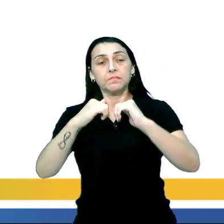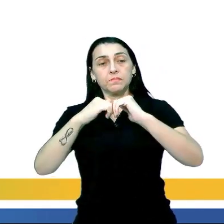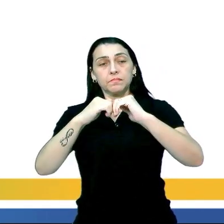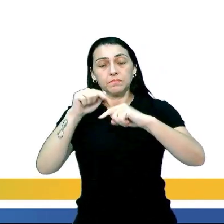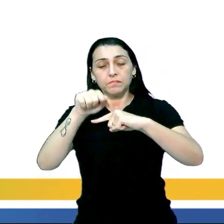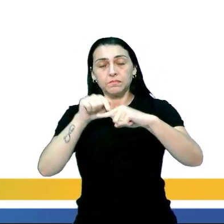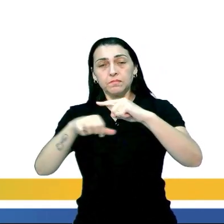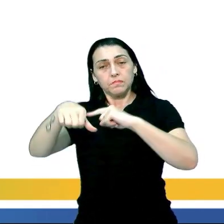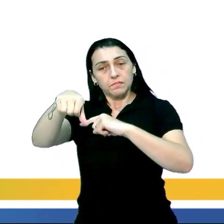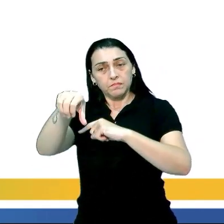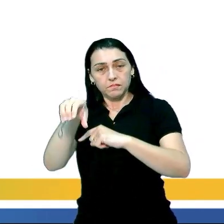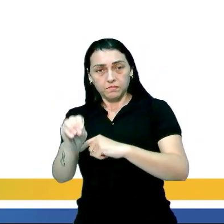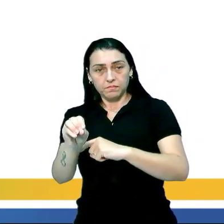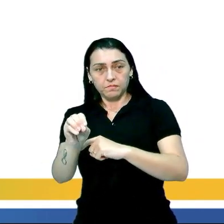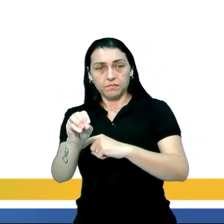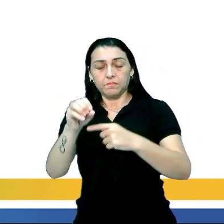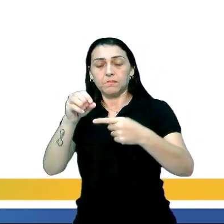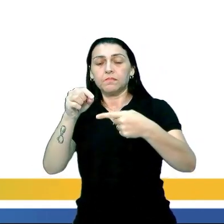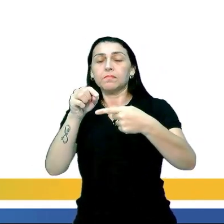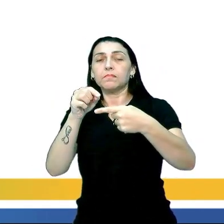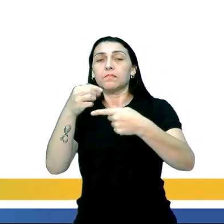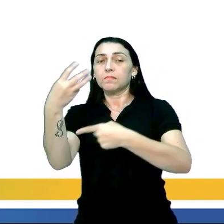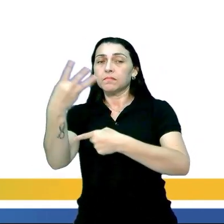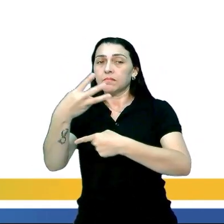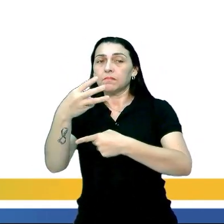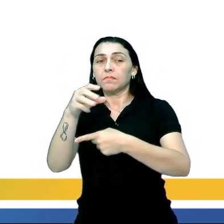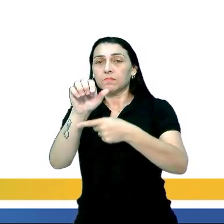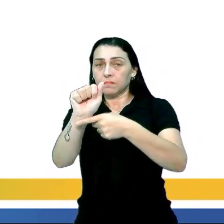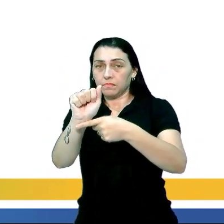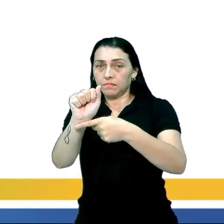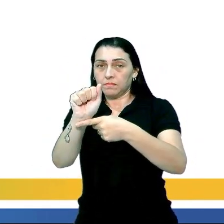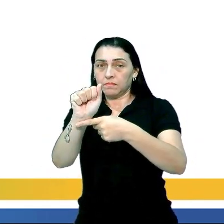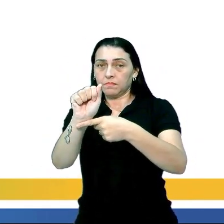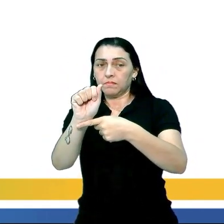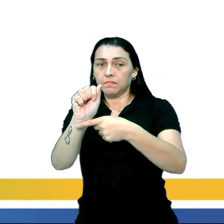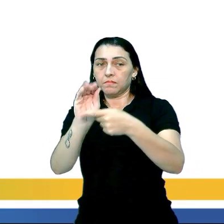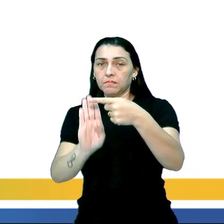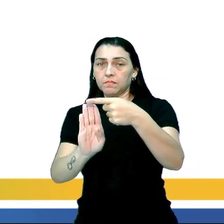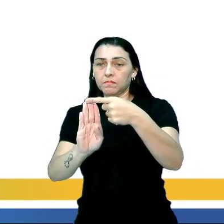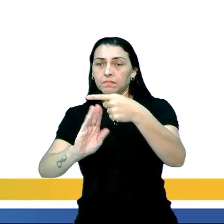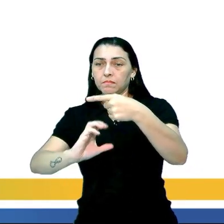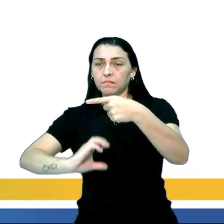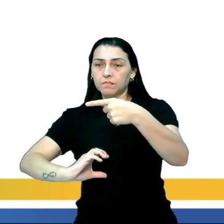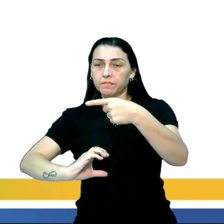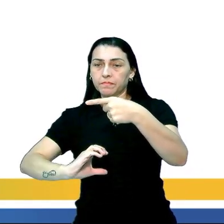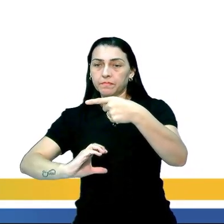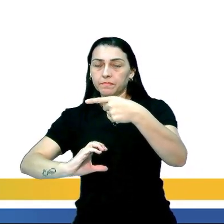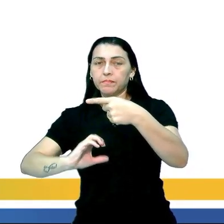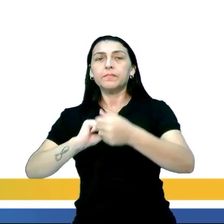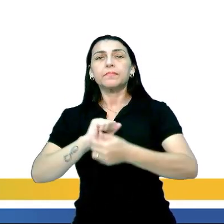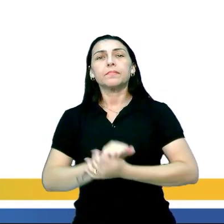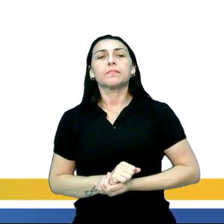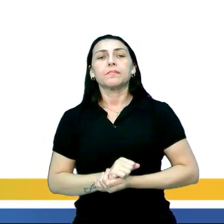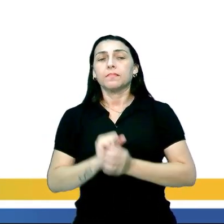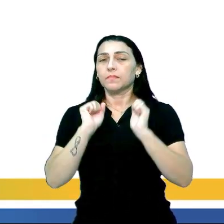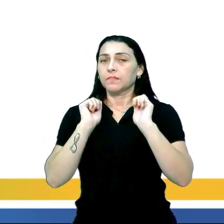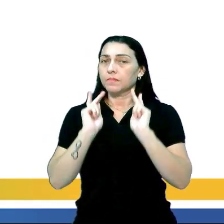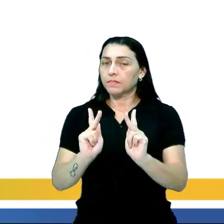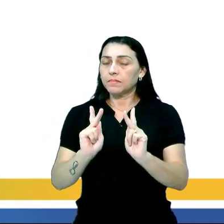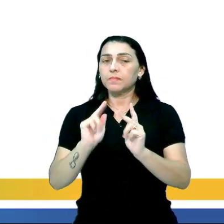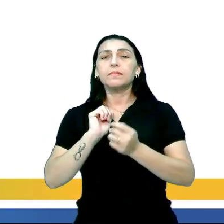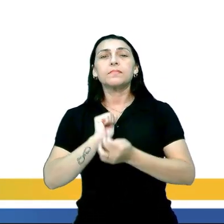esse 90 centímetros em 3 partes aqui, ó, A, B e C,